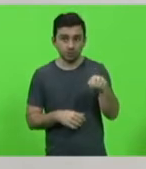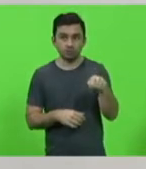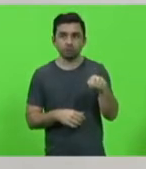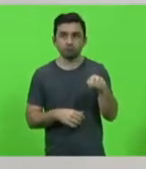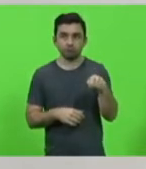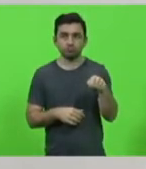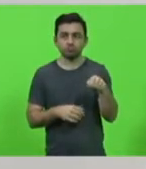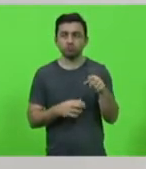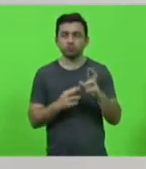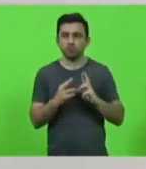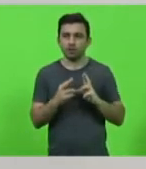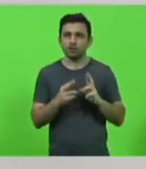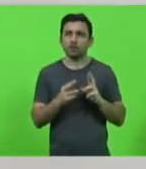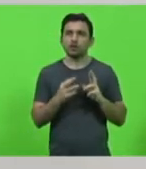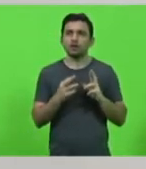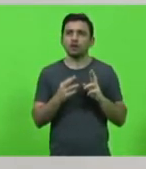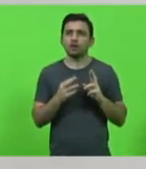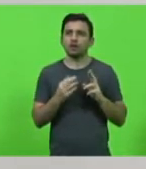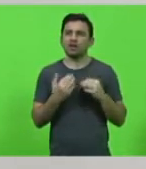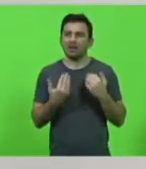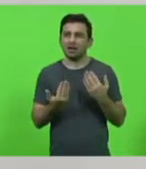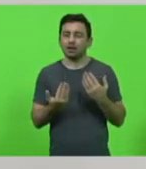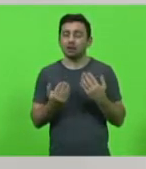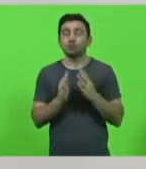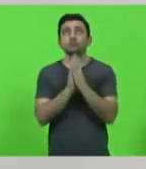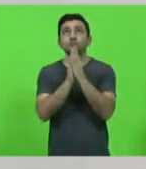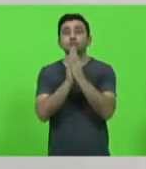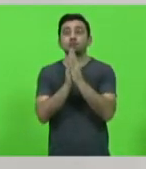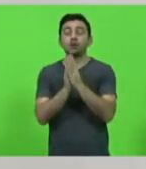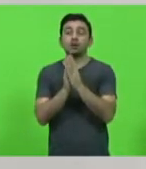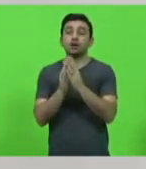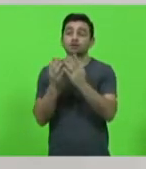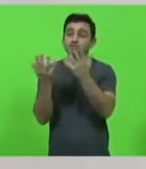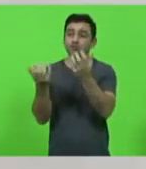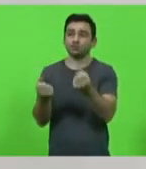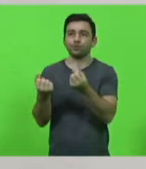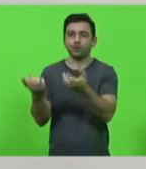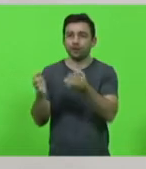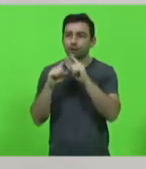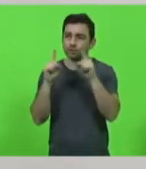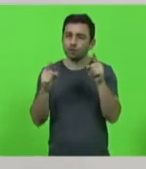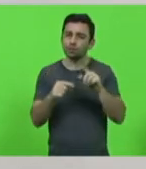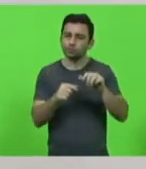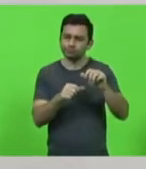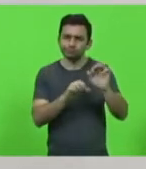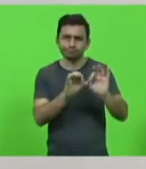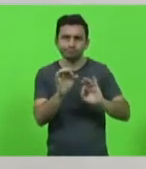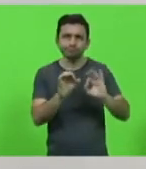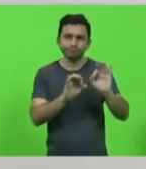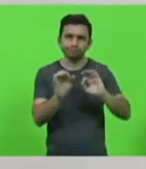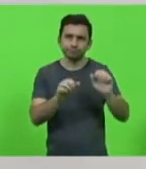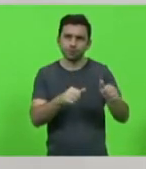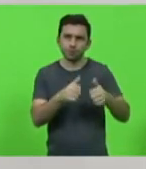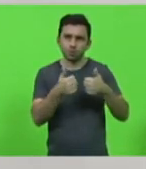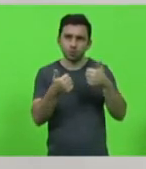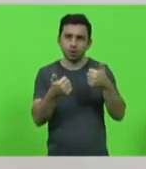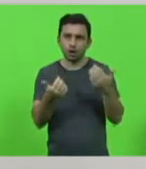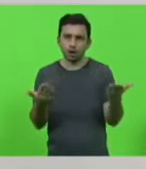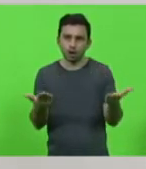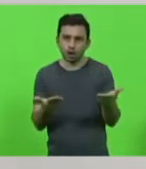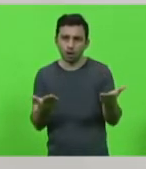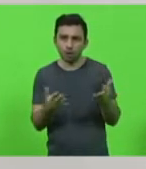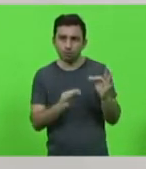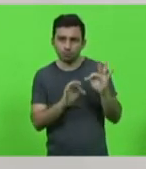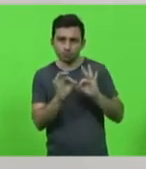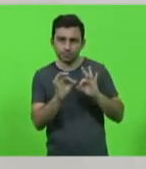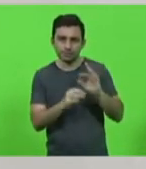graças a Deus foi ouvido a nossa reclamação. Houve uma melhora ali, estão sendo colocados 5 mil